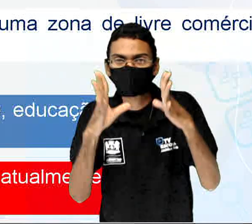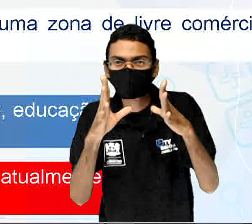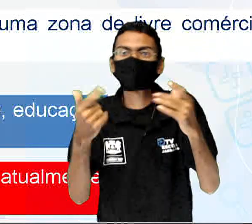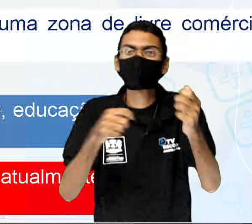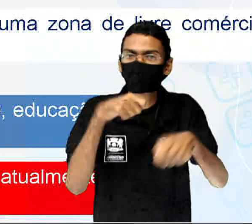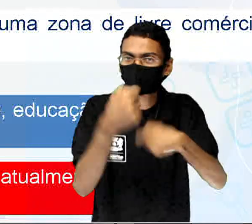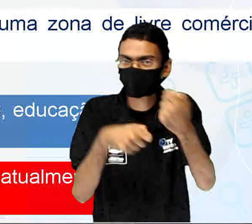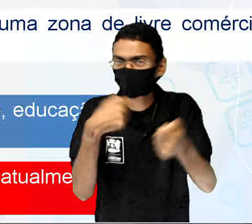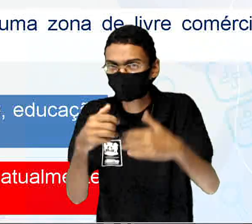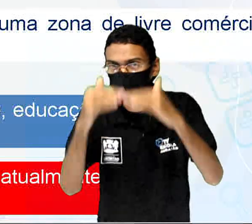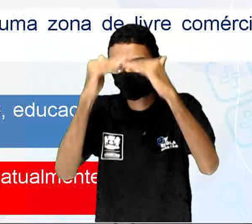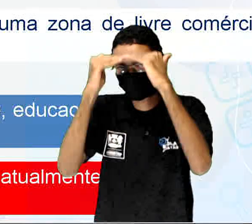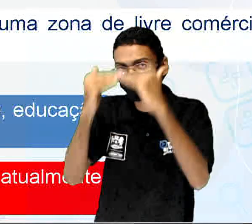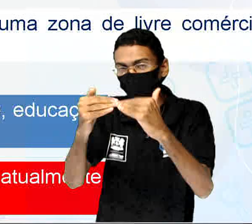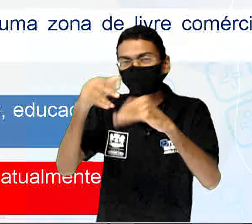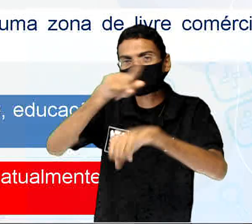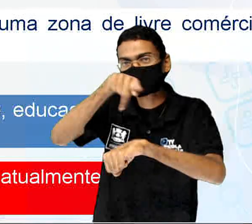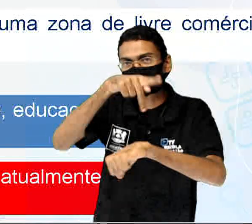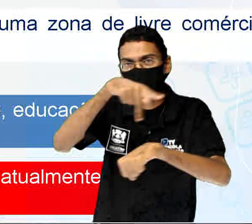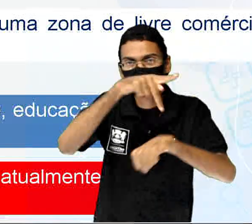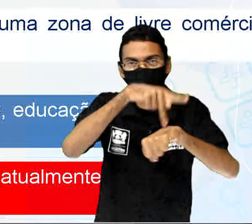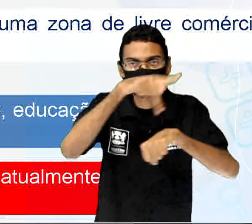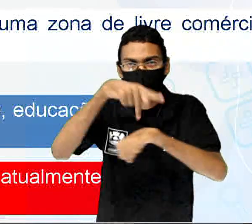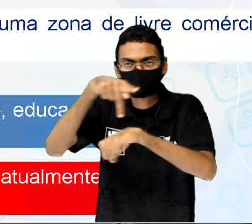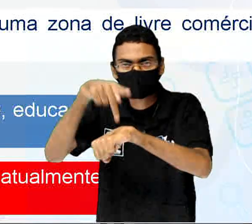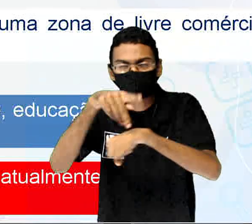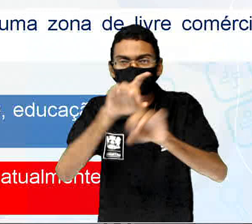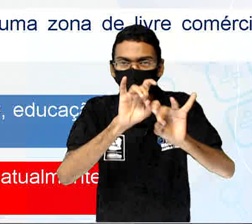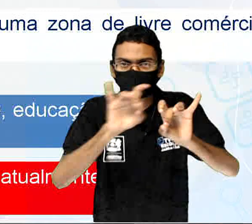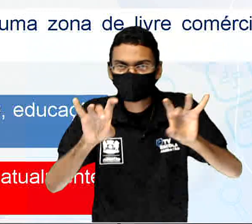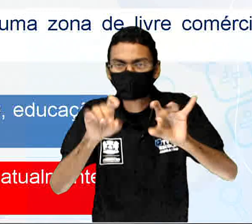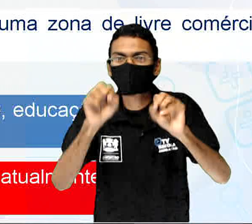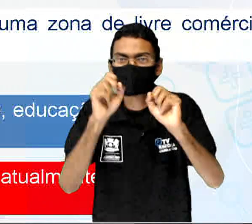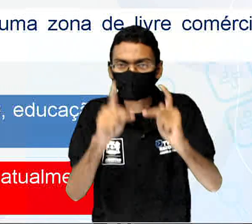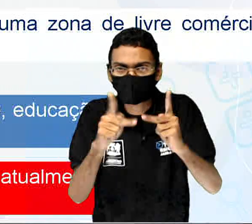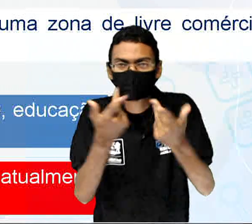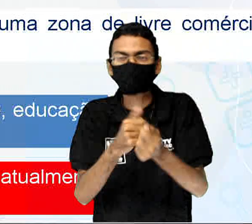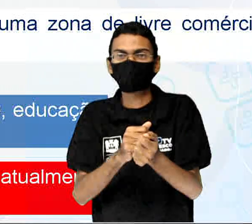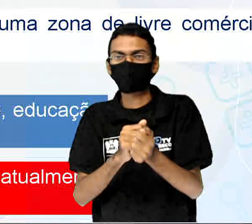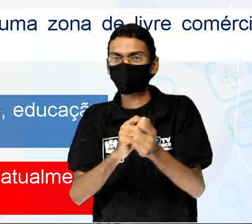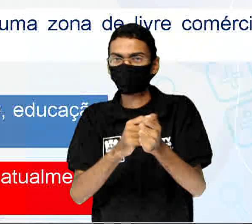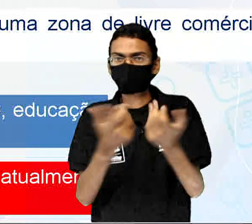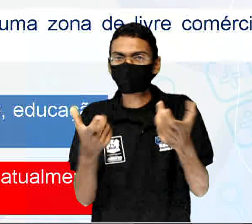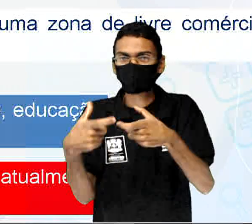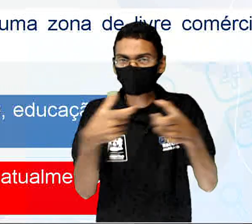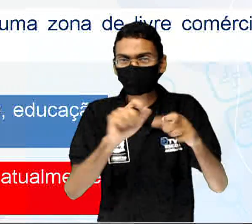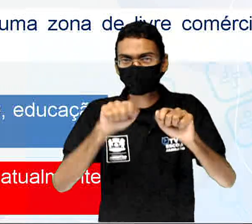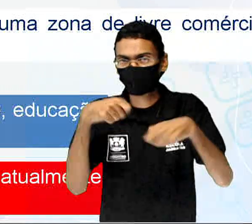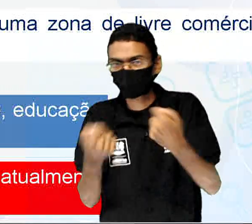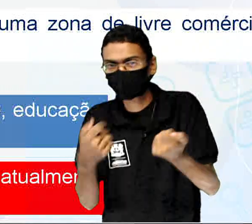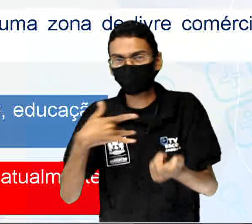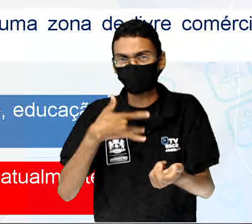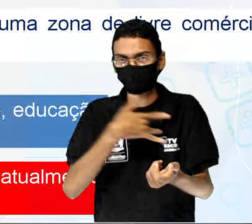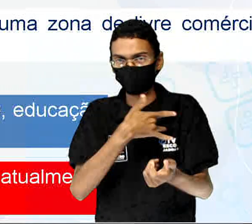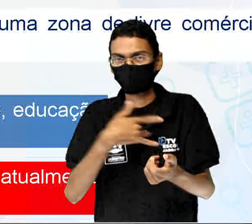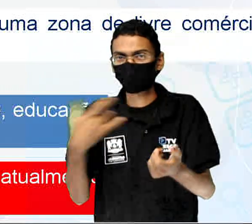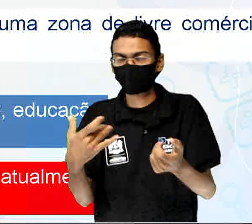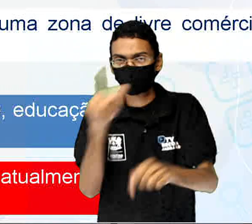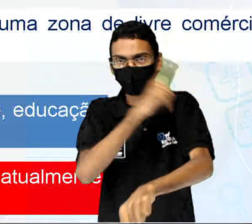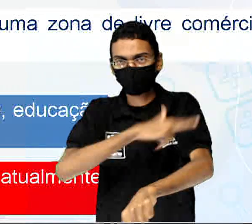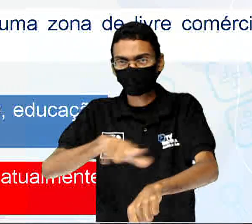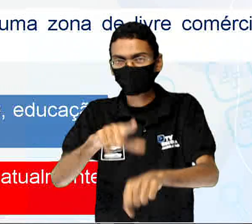respeitando a soberania de cada país. Os acordos, na verdade, abrangem áreas de economia, saúde e educação e até defesa.